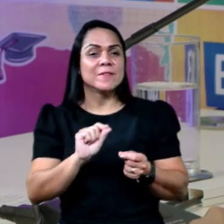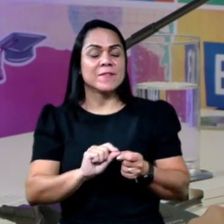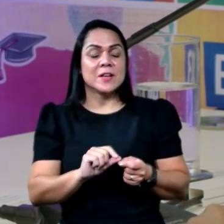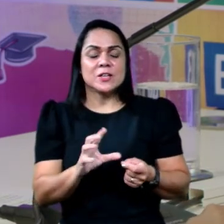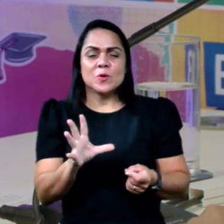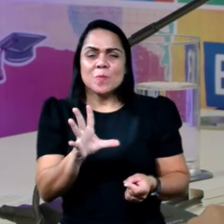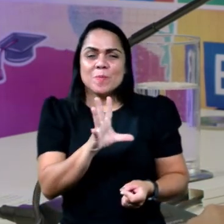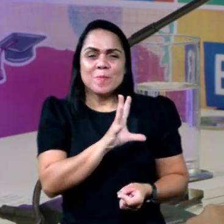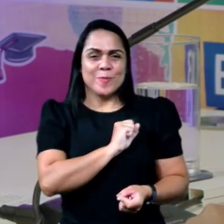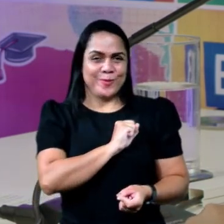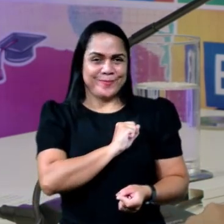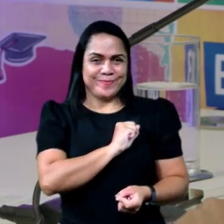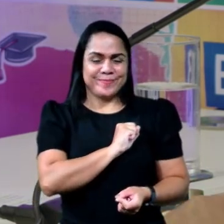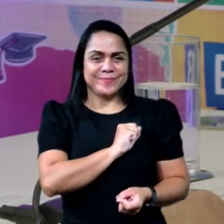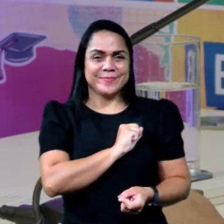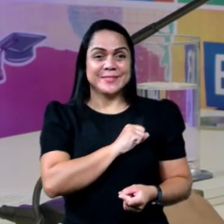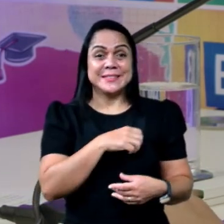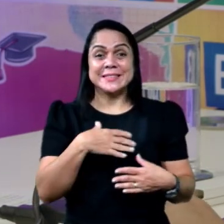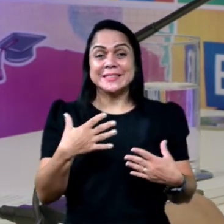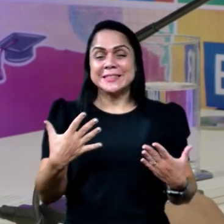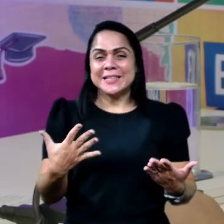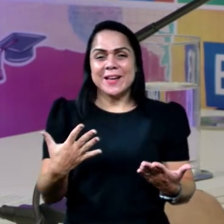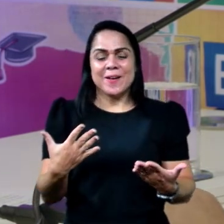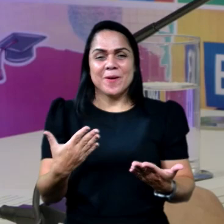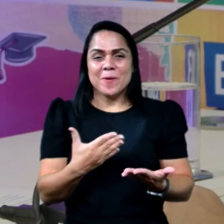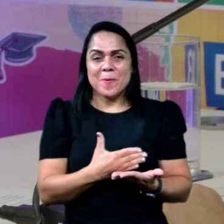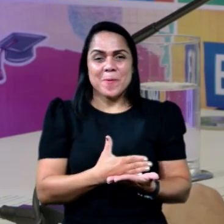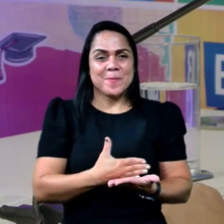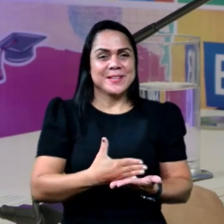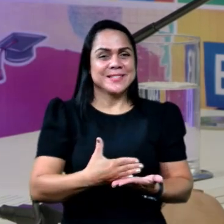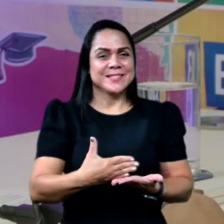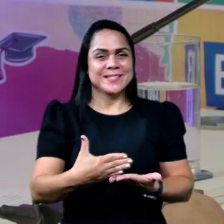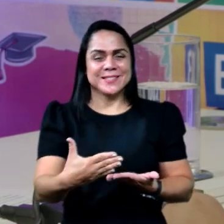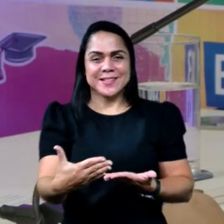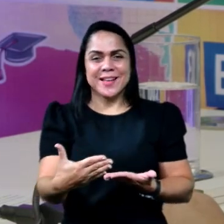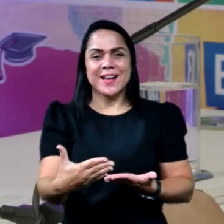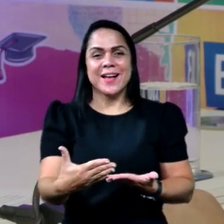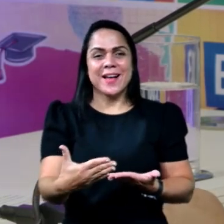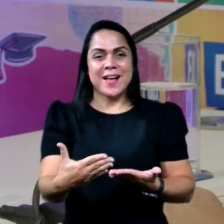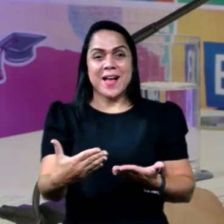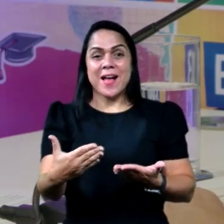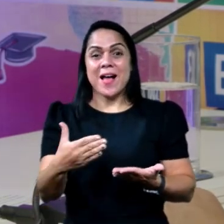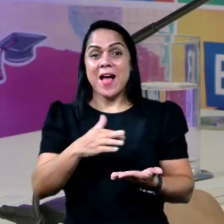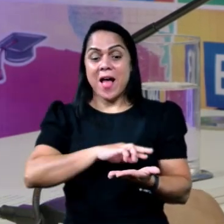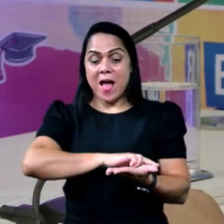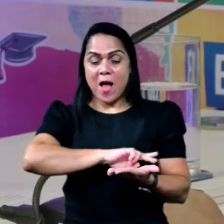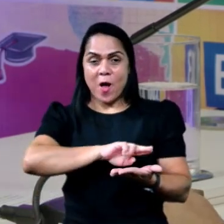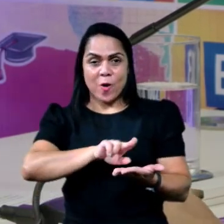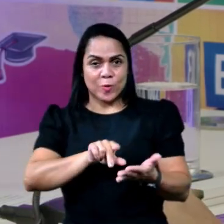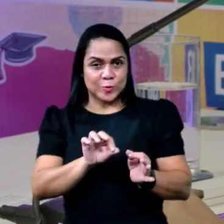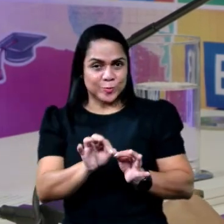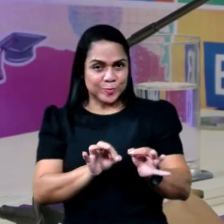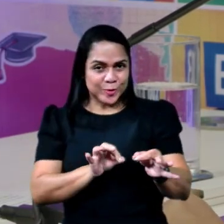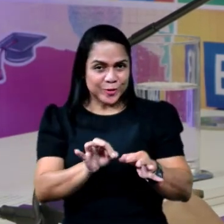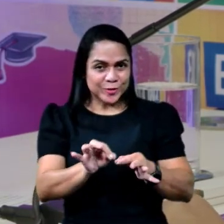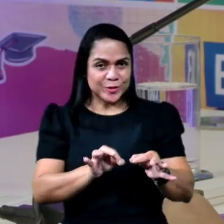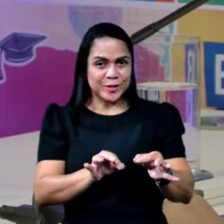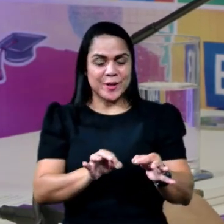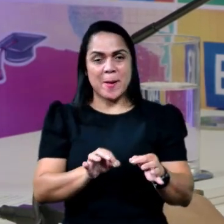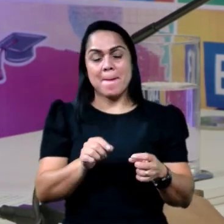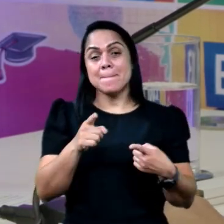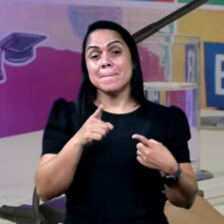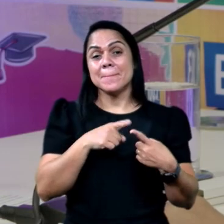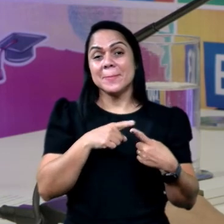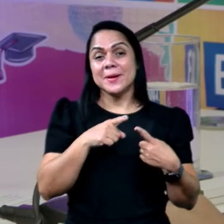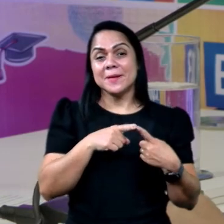amor. Então, vou começar a te sabatinar aqui com relação a alguns projetos. Primeiro vou